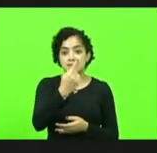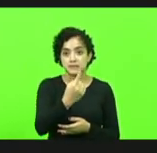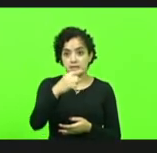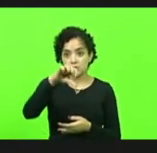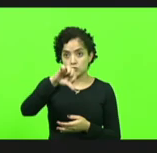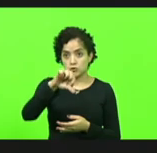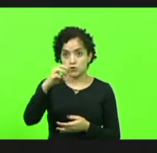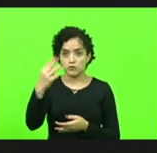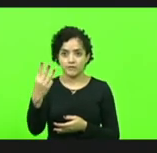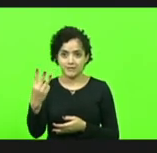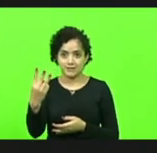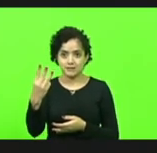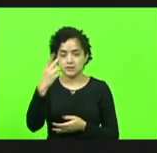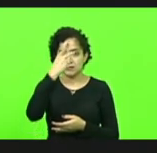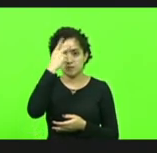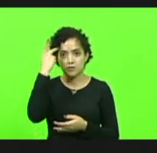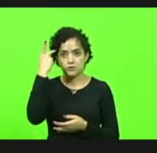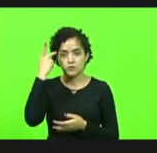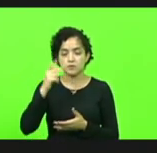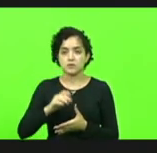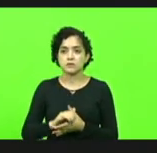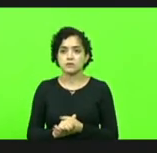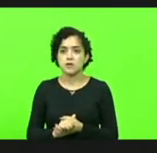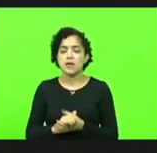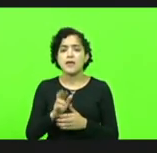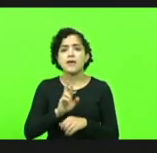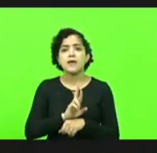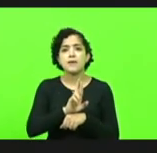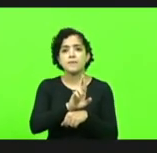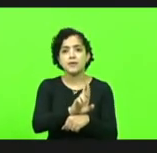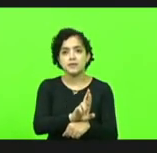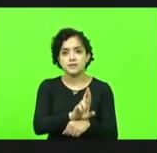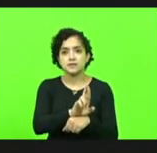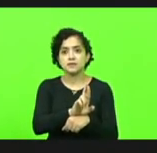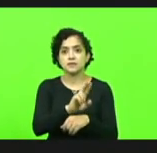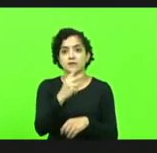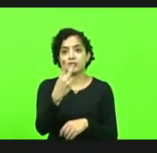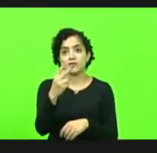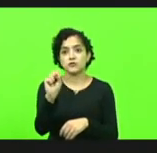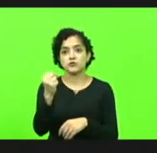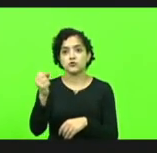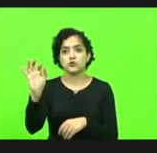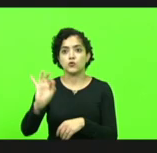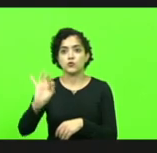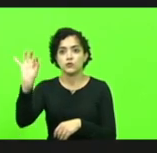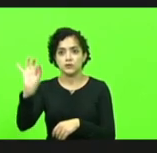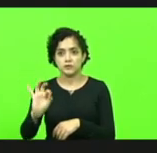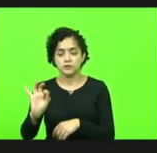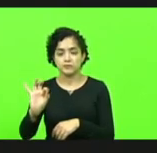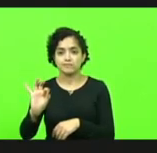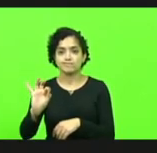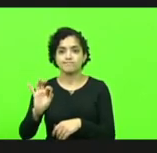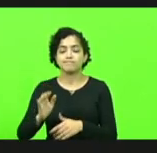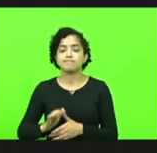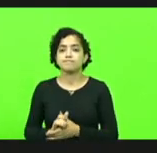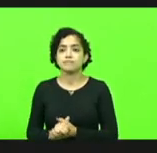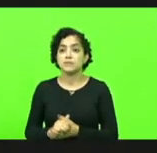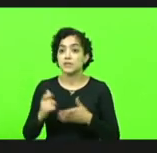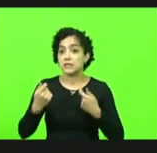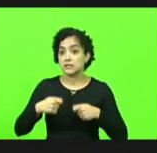193 usuários. Isso representa 28% daqueles que precisam. Eu